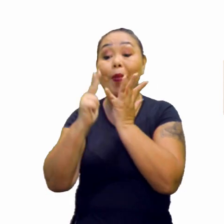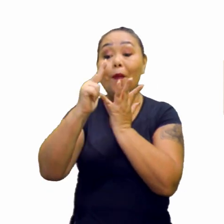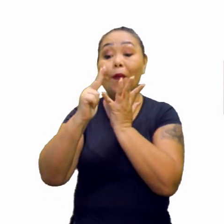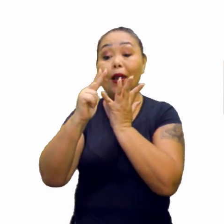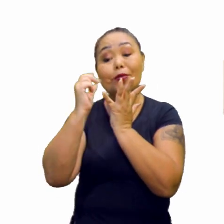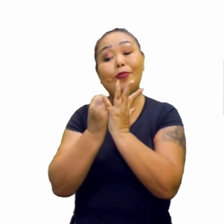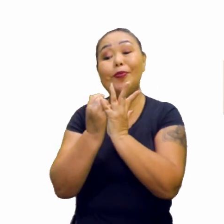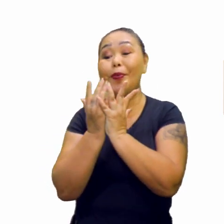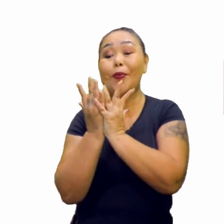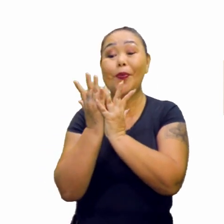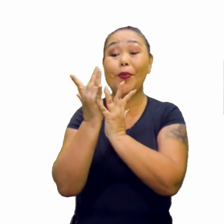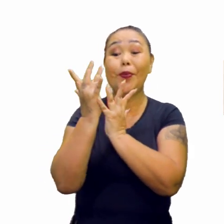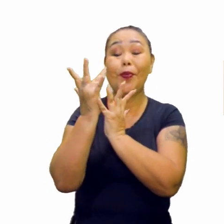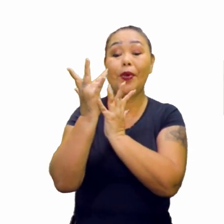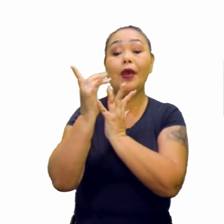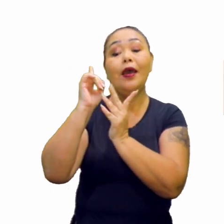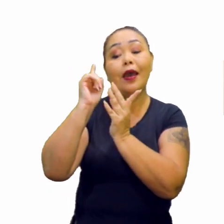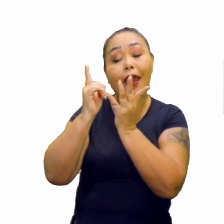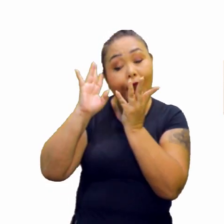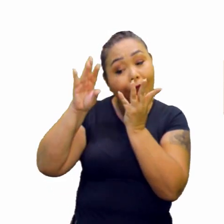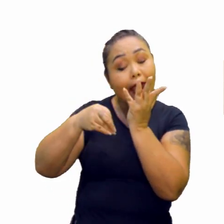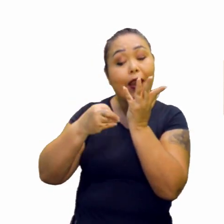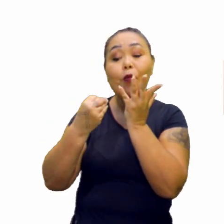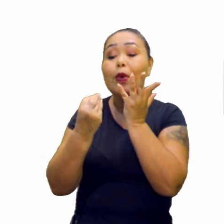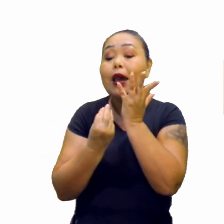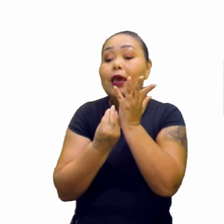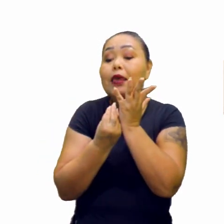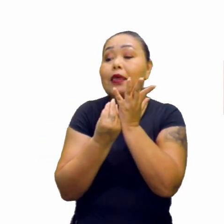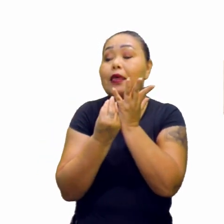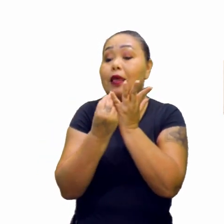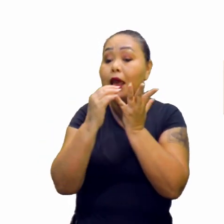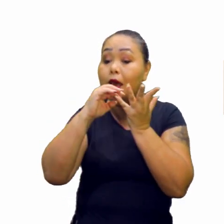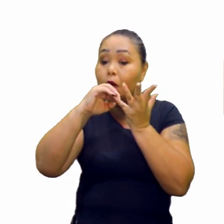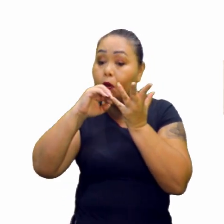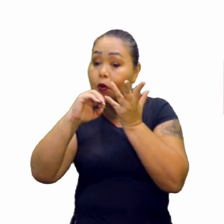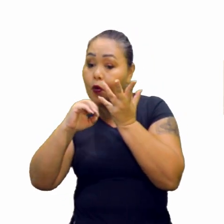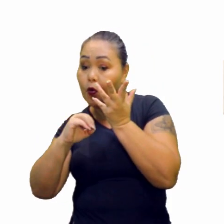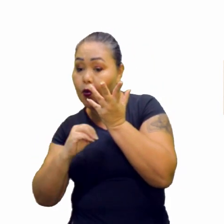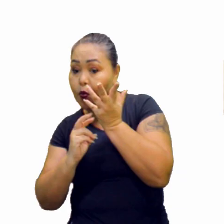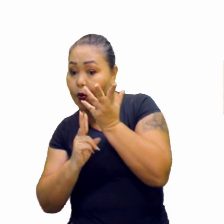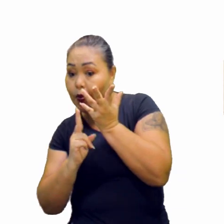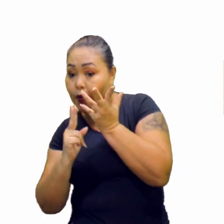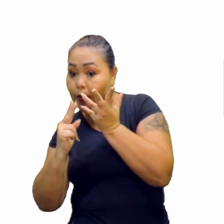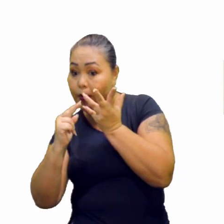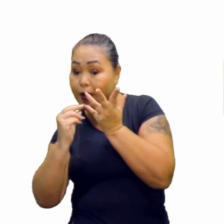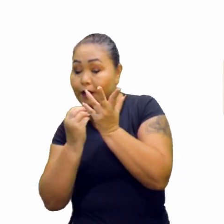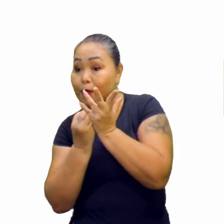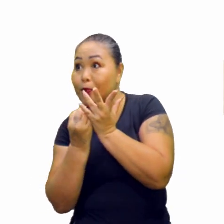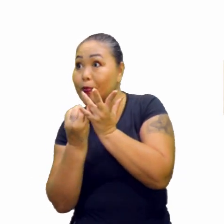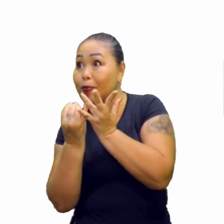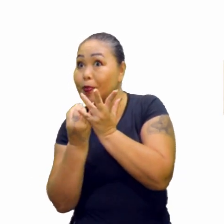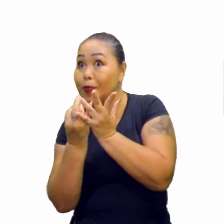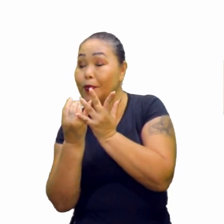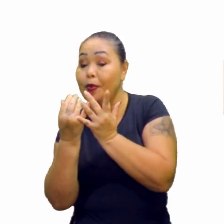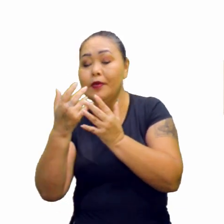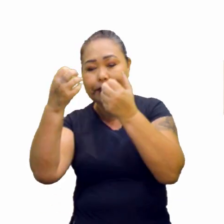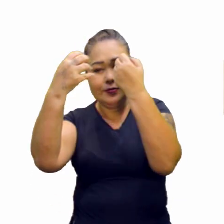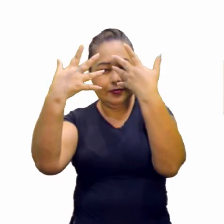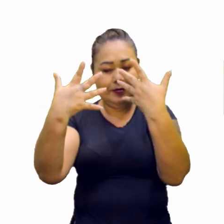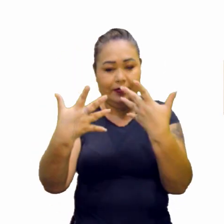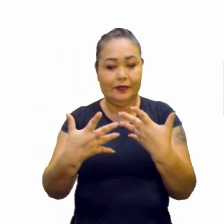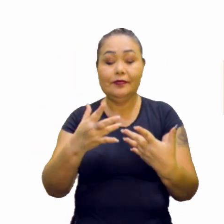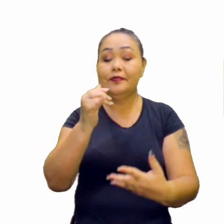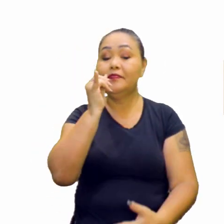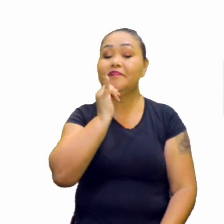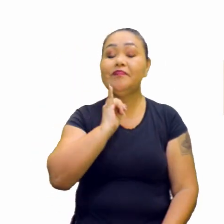uma indução. Você induz conforme a poda. Professor, esclareça um pouco. Exemplo,